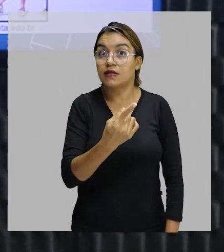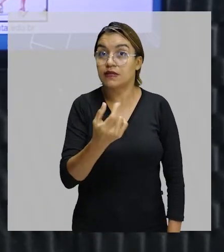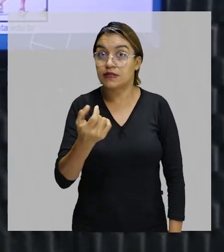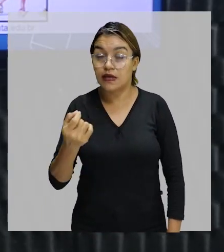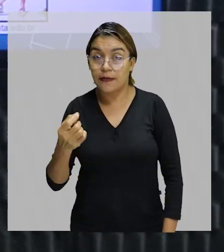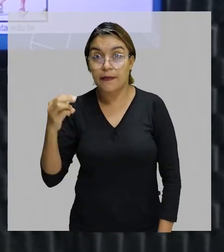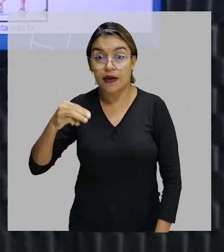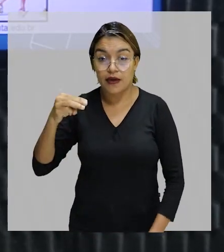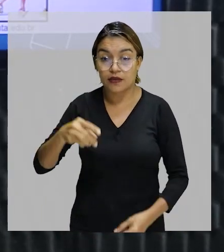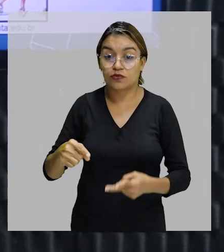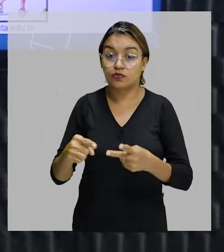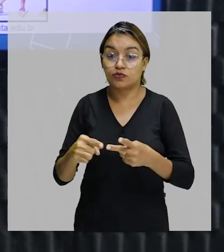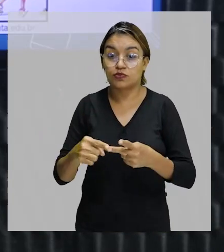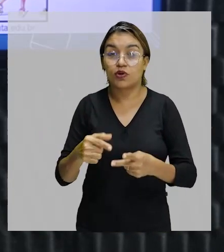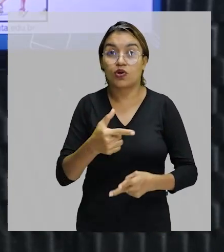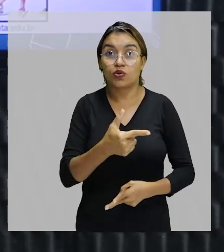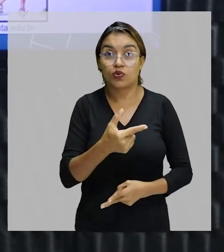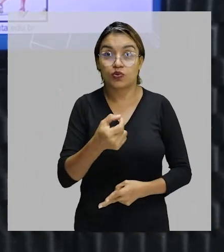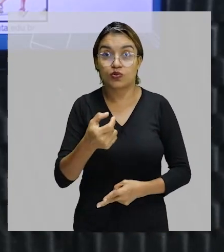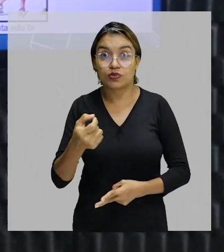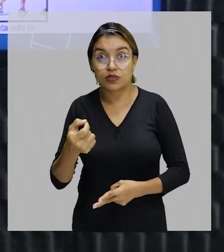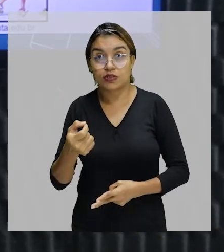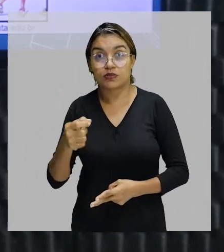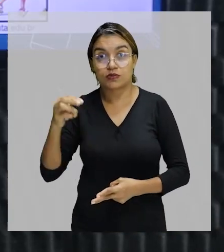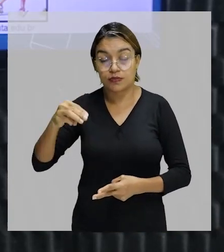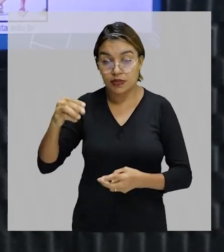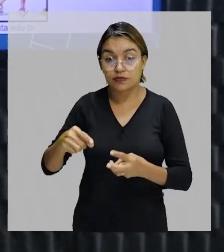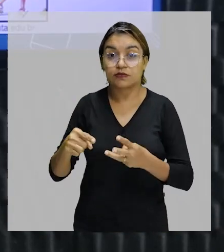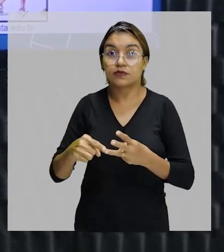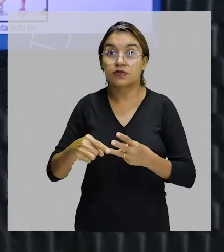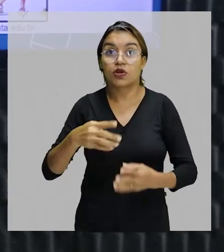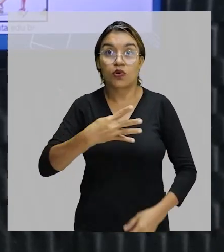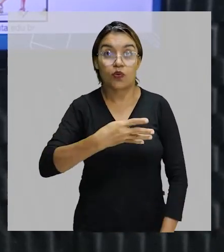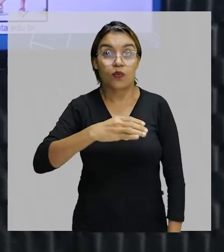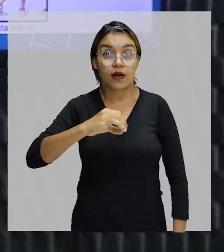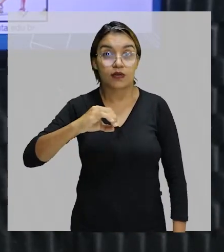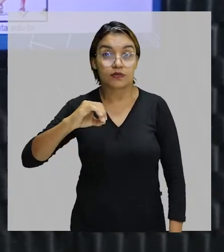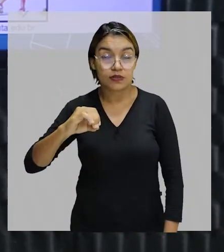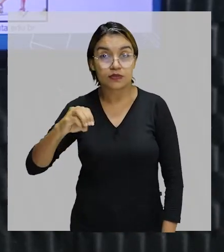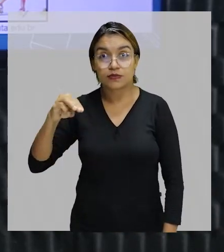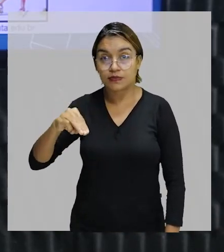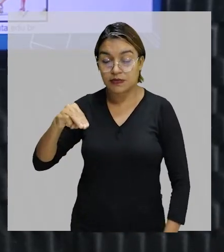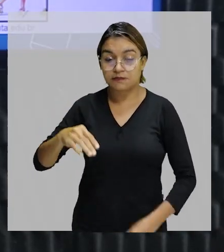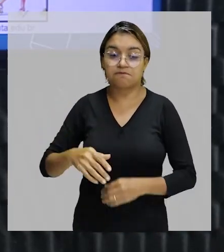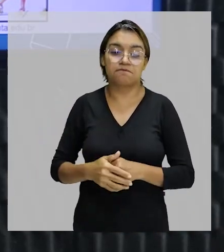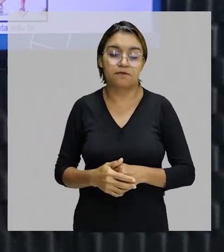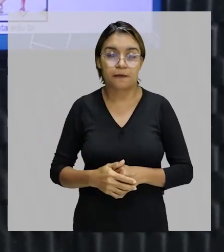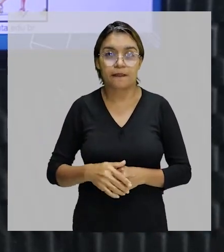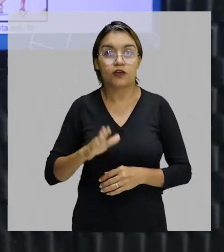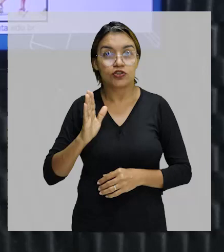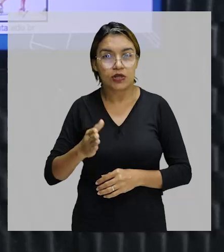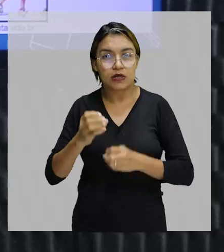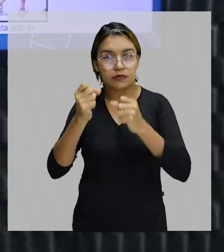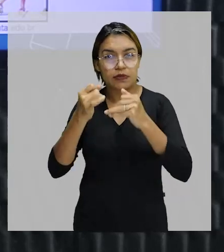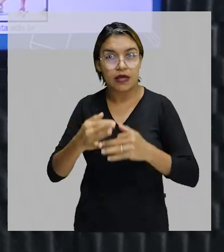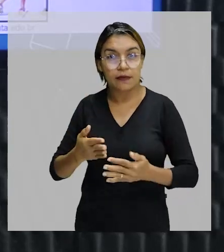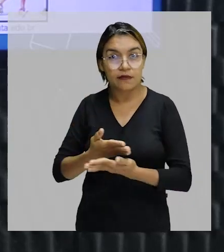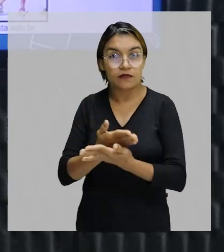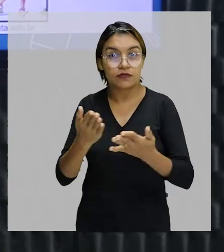metros e as provas de 400 metros. O que eu coloquei para vocês quando eu falei para vocês dessas provas?